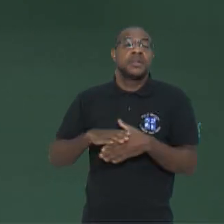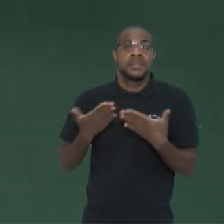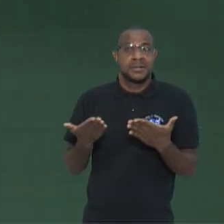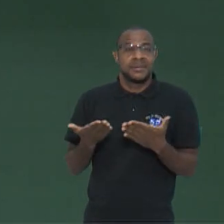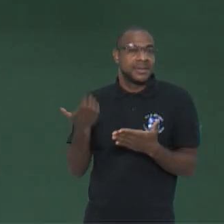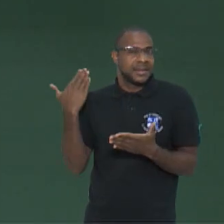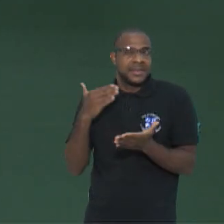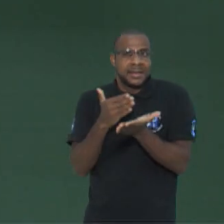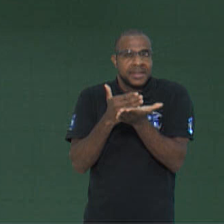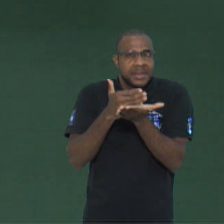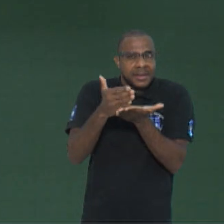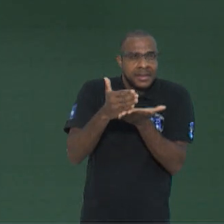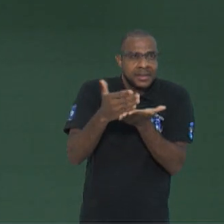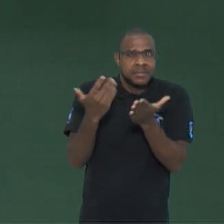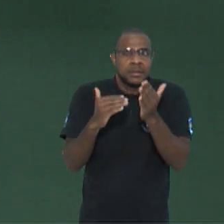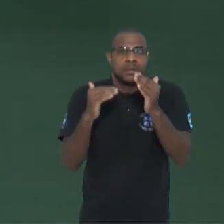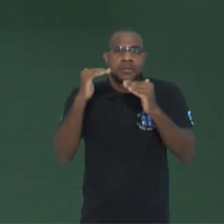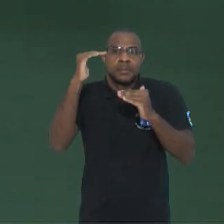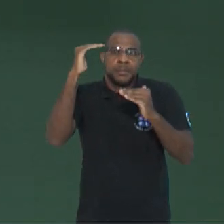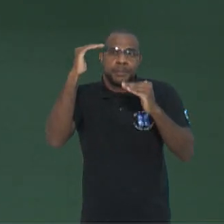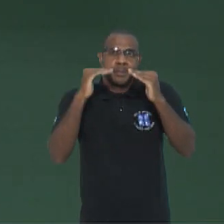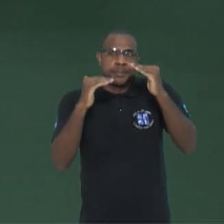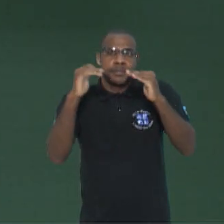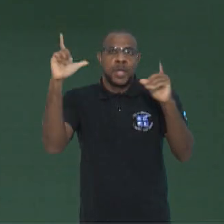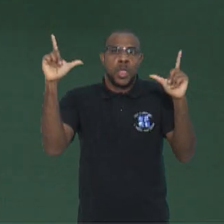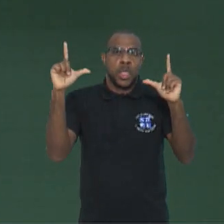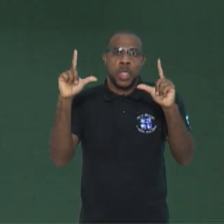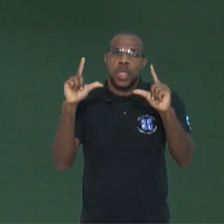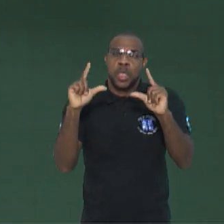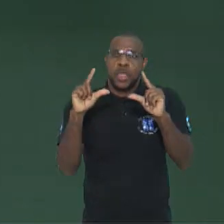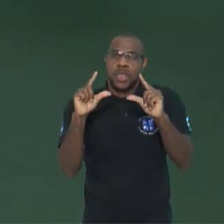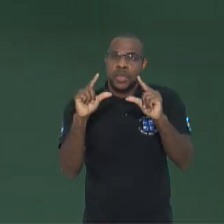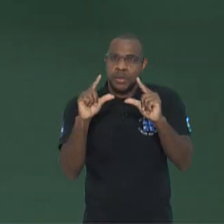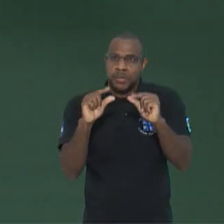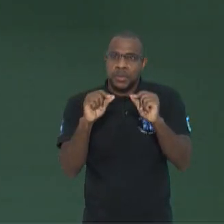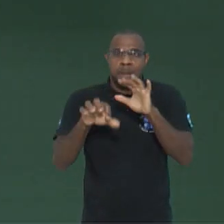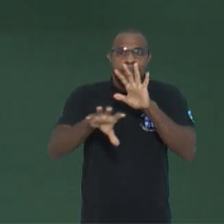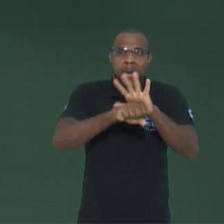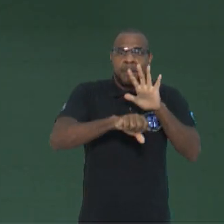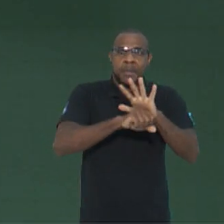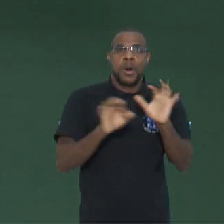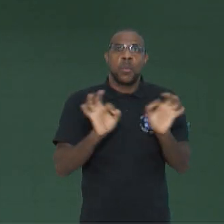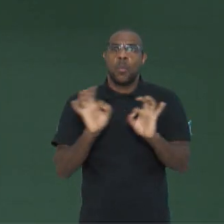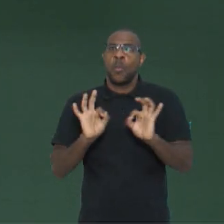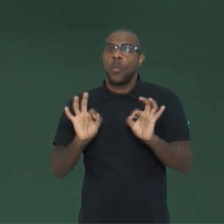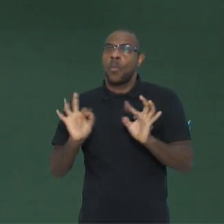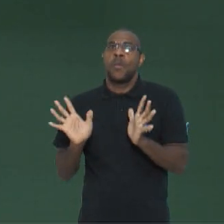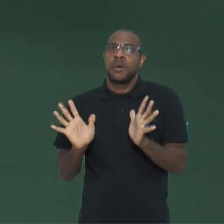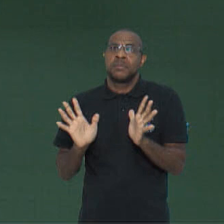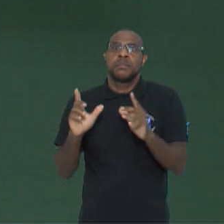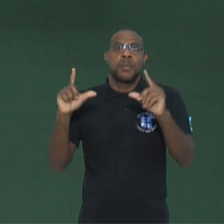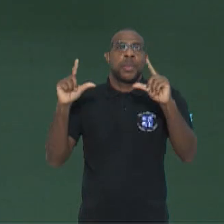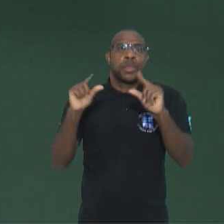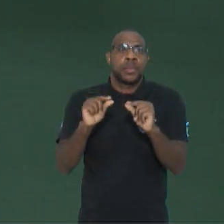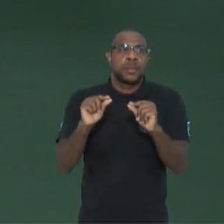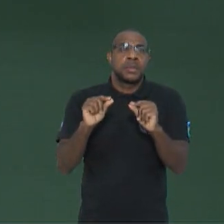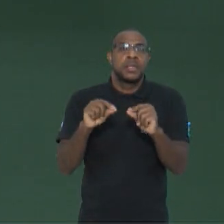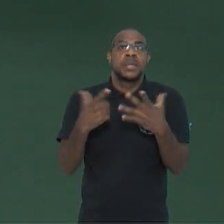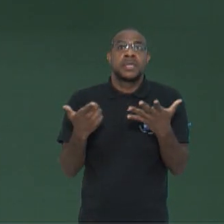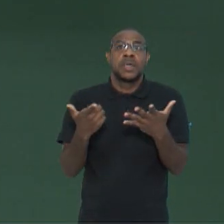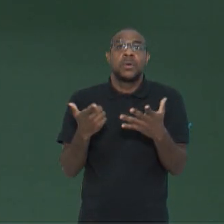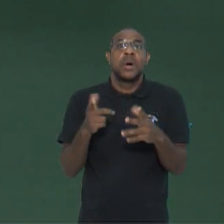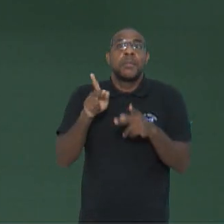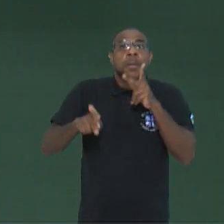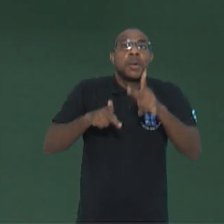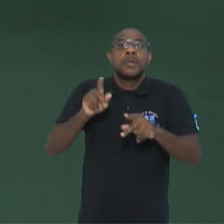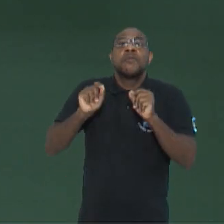que os casos haviam diminuído, né? Então deu aquela folguinha, deu aquela respirada. O que a população fez? Exagerou